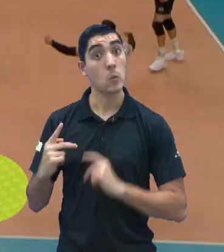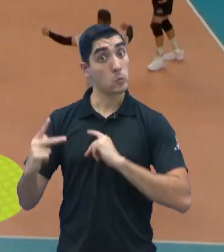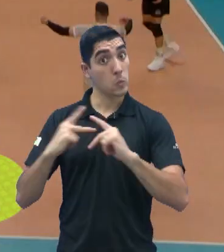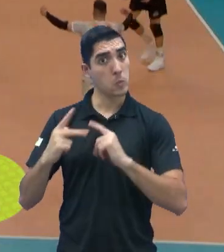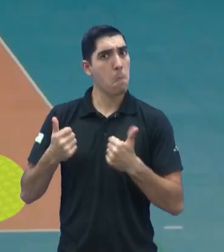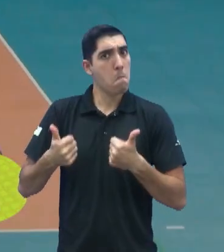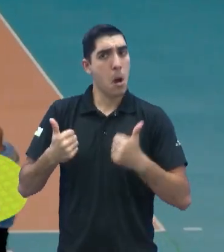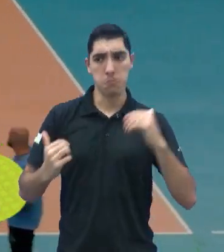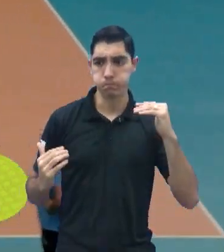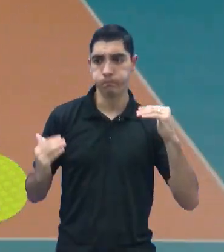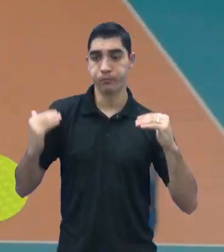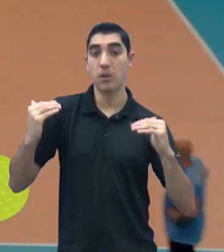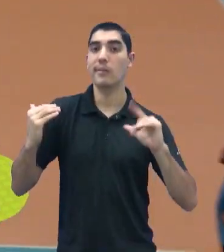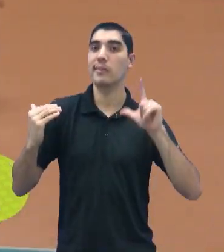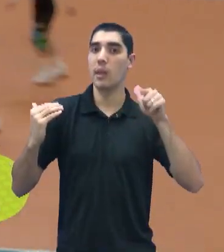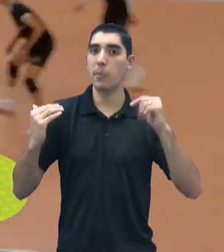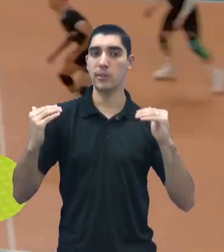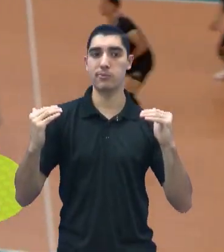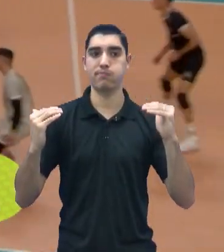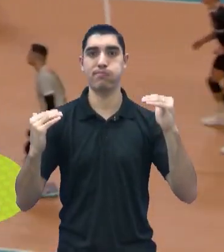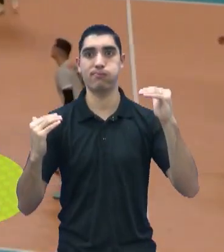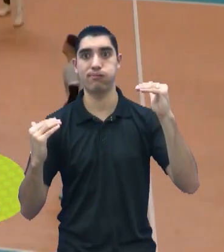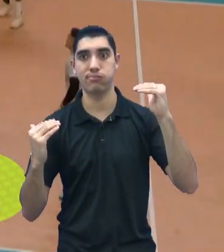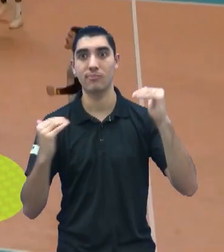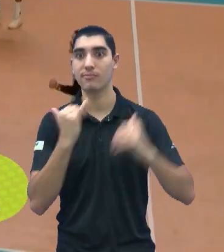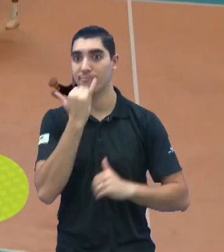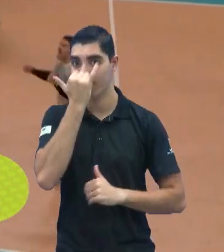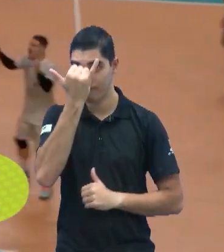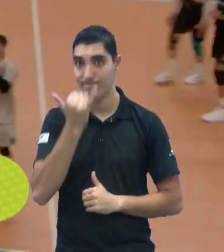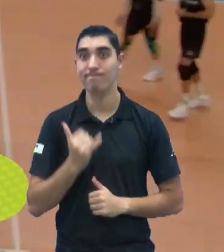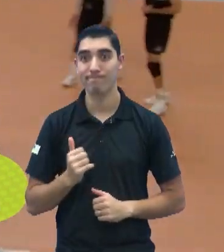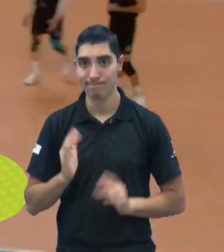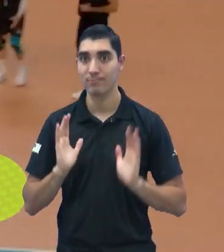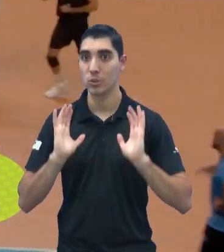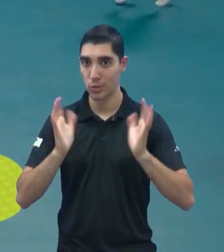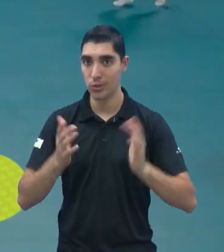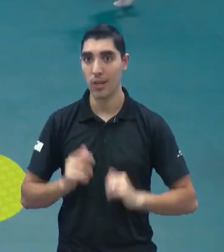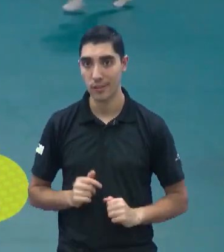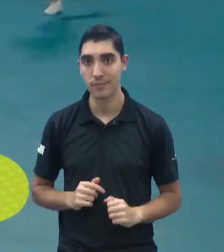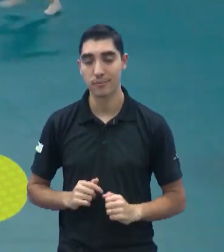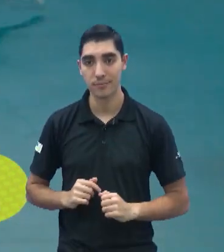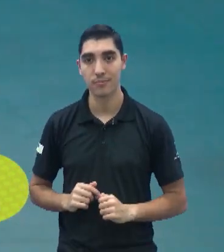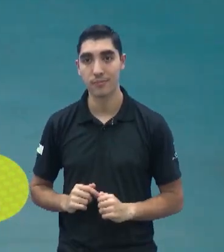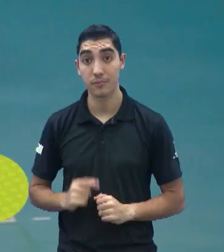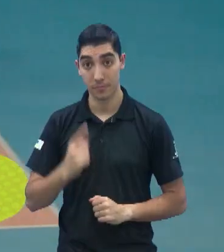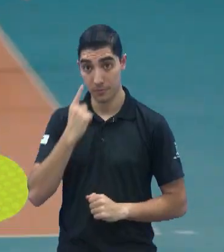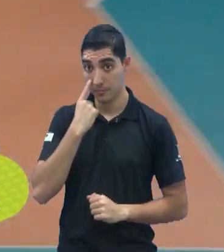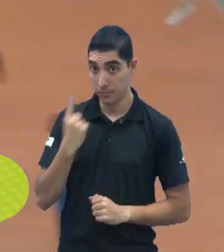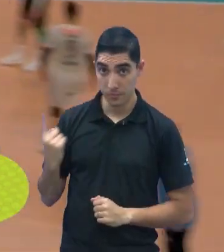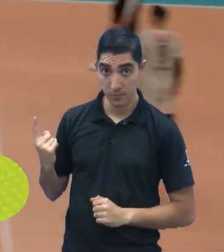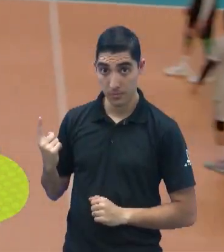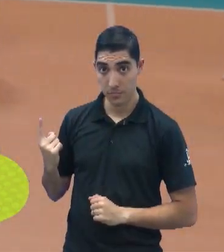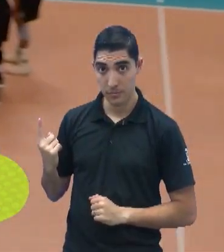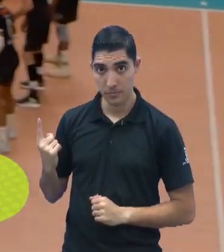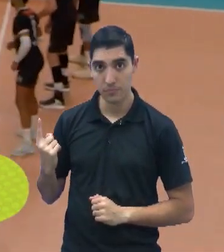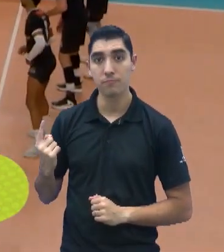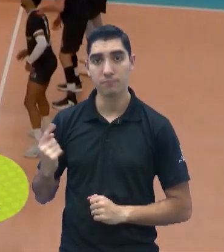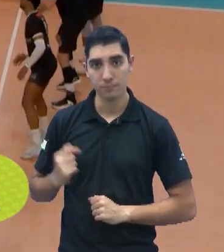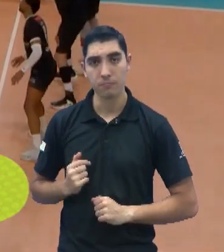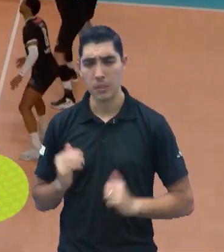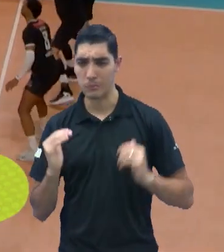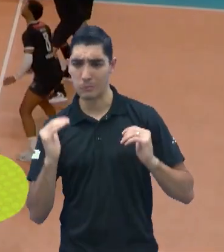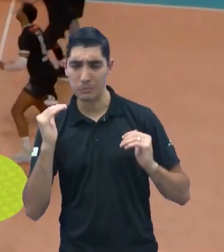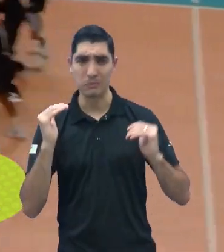José oscilou e permitiu que o time de Mogi se aproximasse no placar. Apesar do equilíbrio, os joseenses